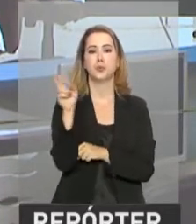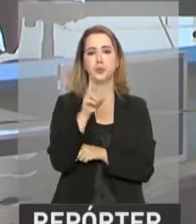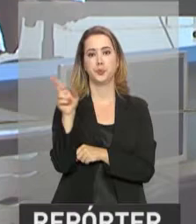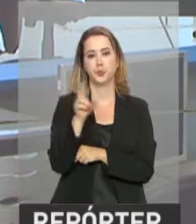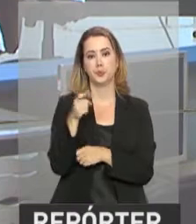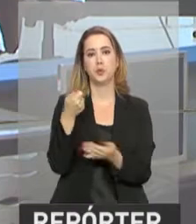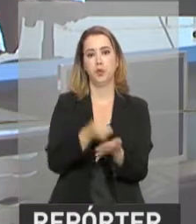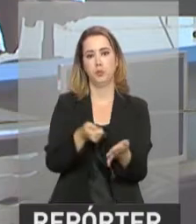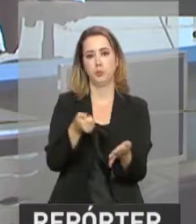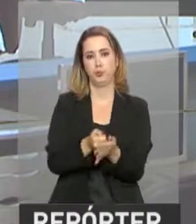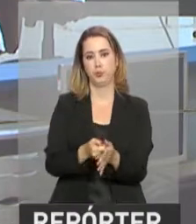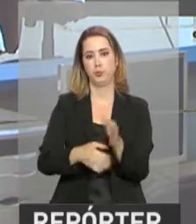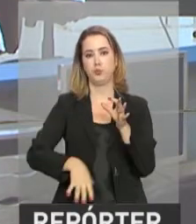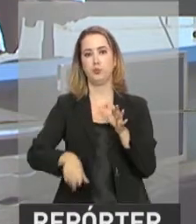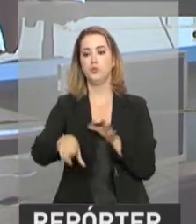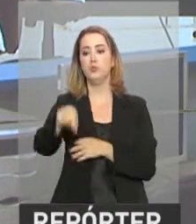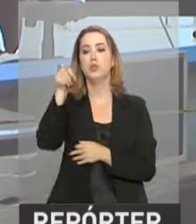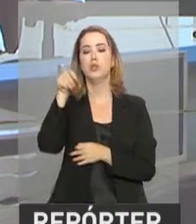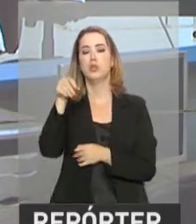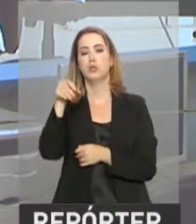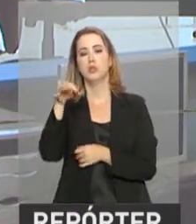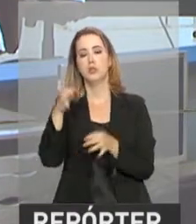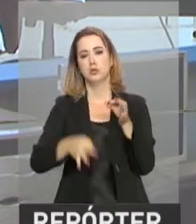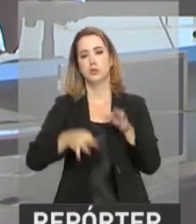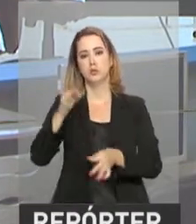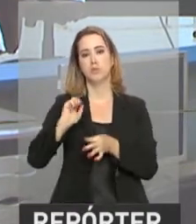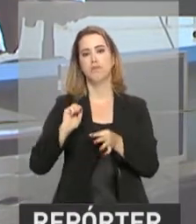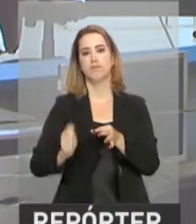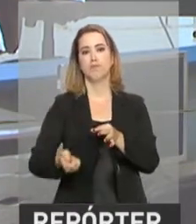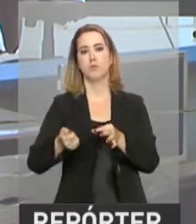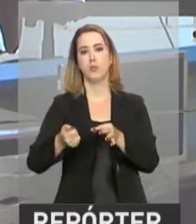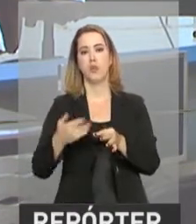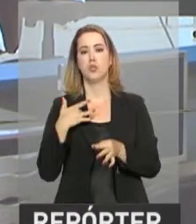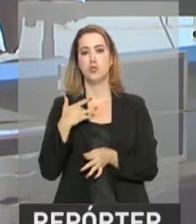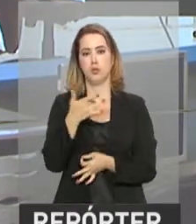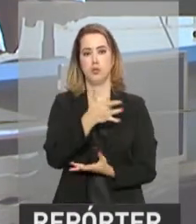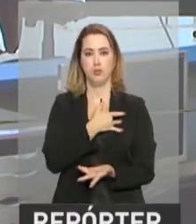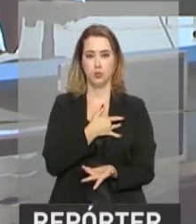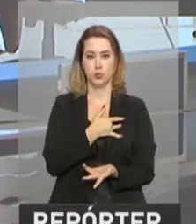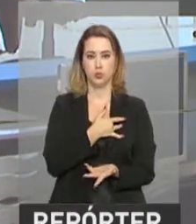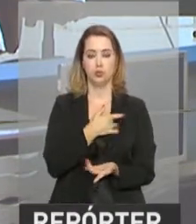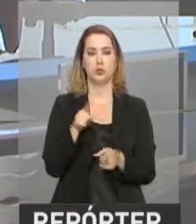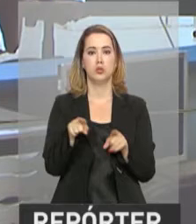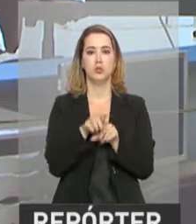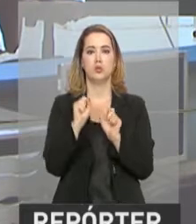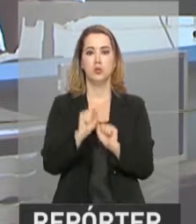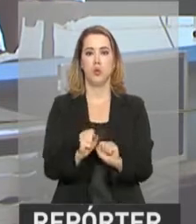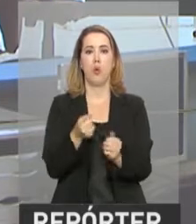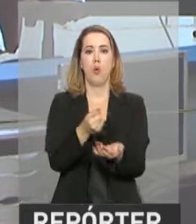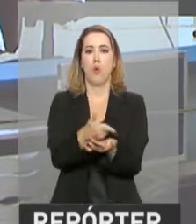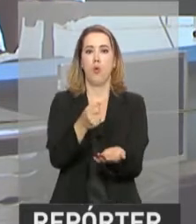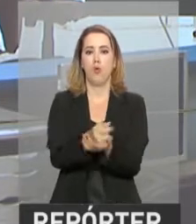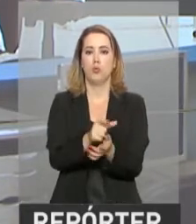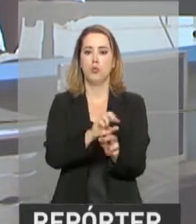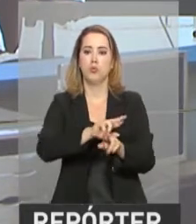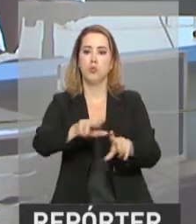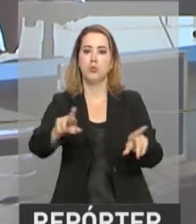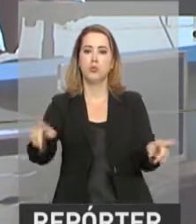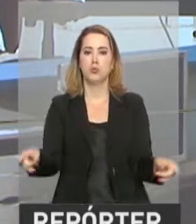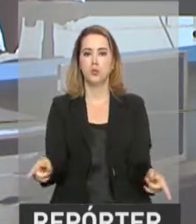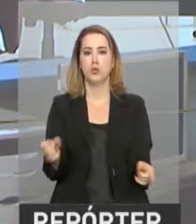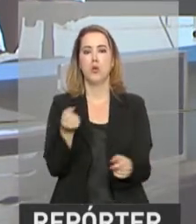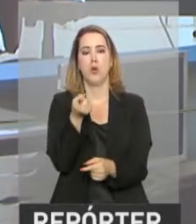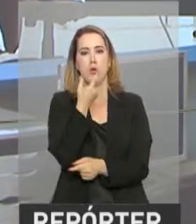judiciais relacionadas aos serviços de saúde pública. São recursos usados, por exemplo, para a compra de equipamentos e medicamentos para